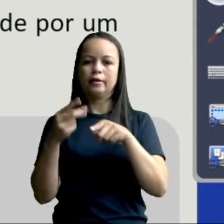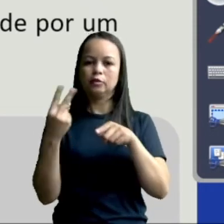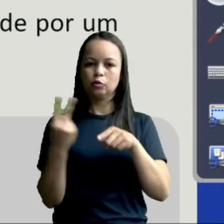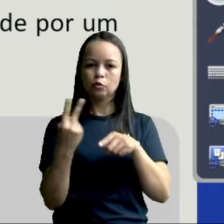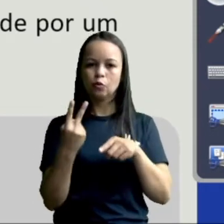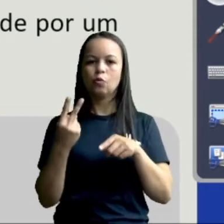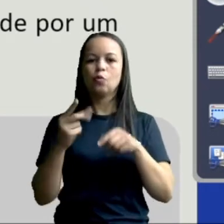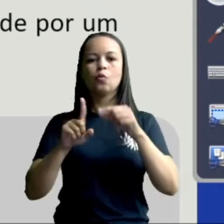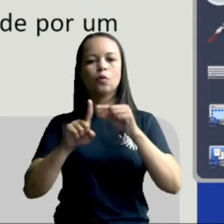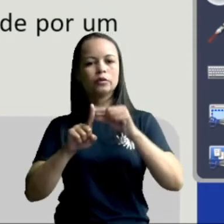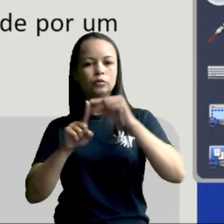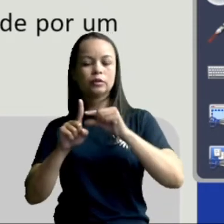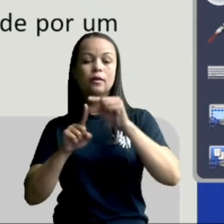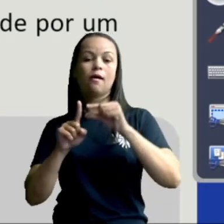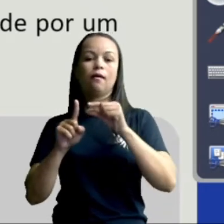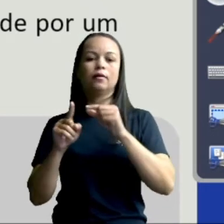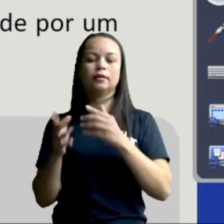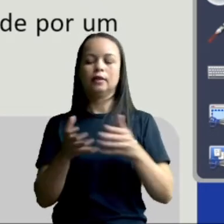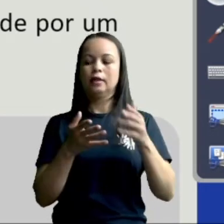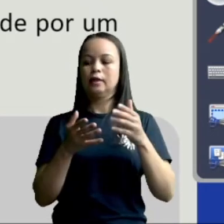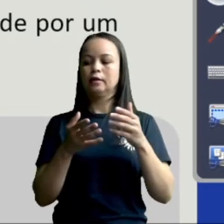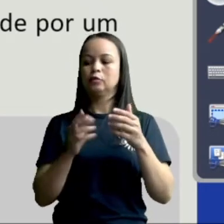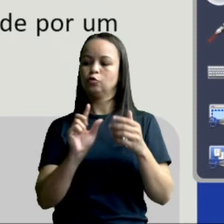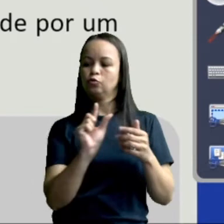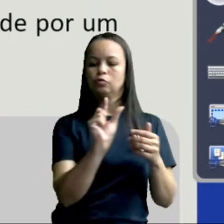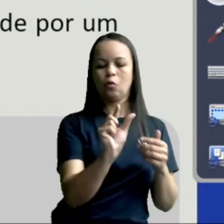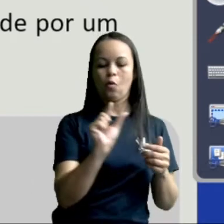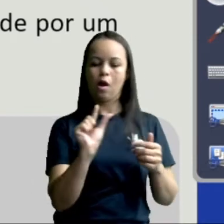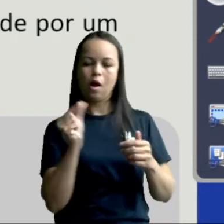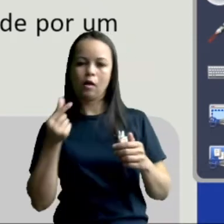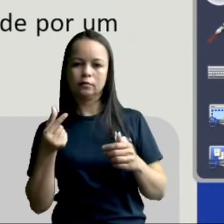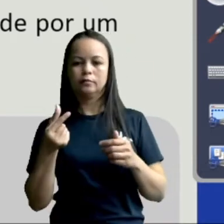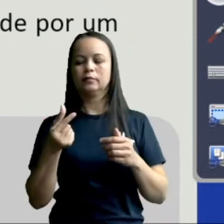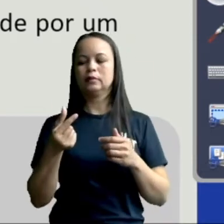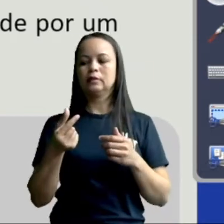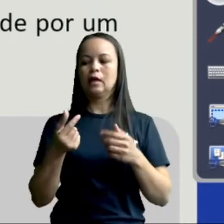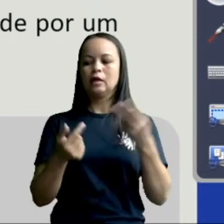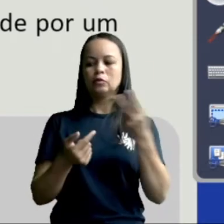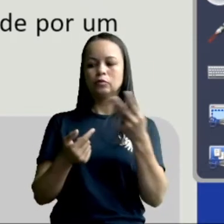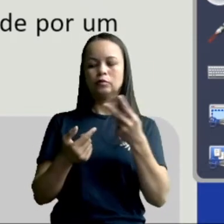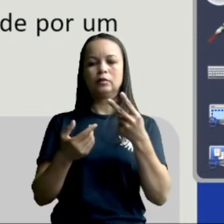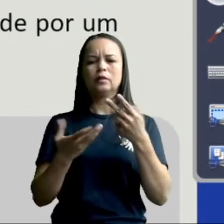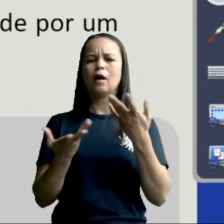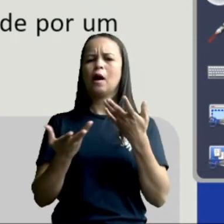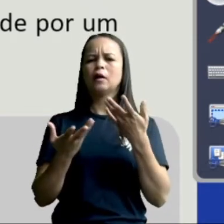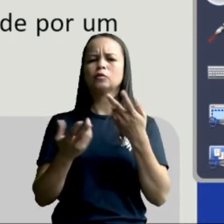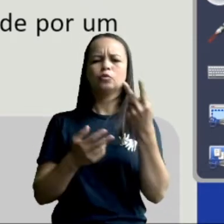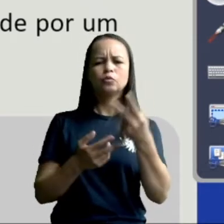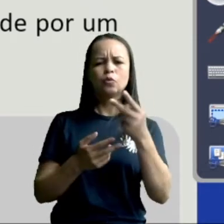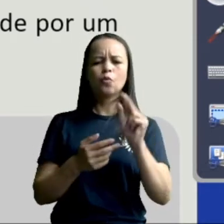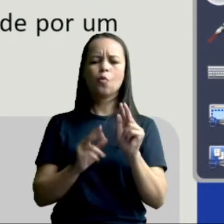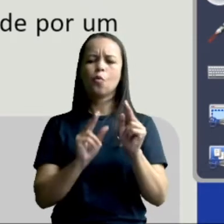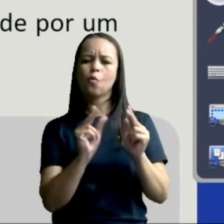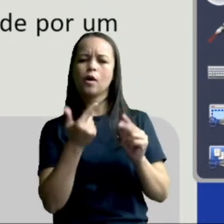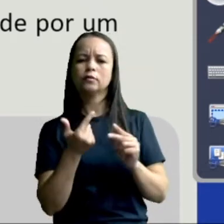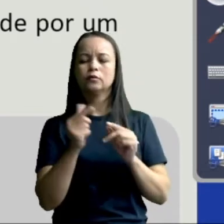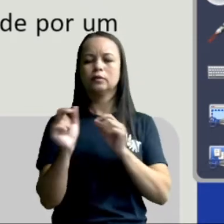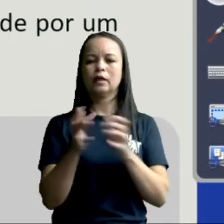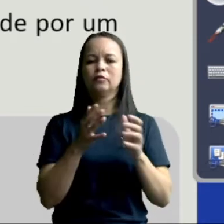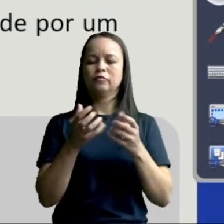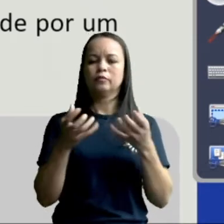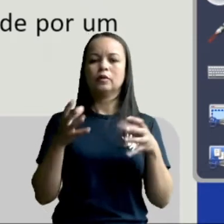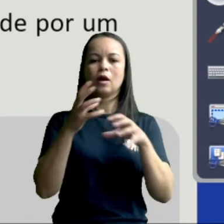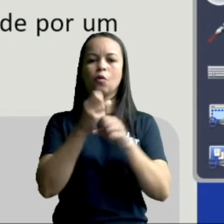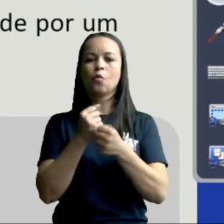ó. Adicionou 2 unidades nos dois lados. Ao adicionar 2 unidades aqui, minha gente, ficamos com quanto